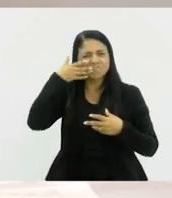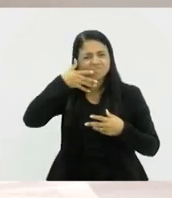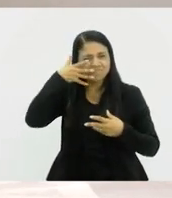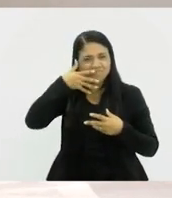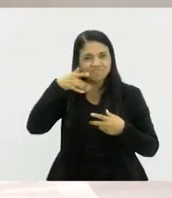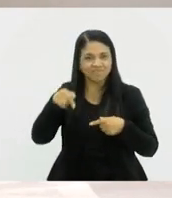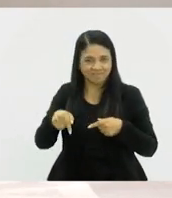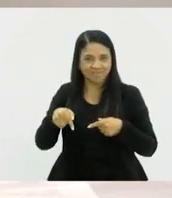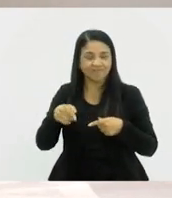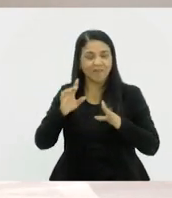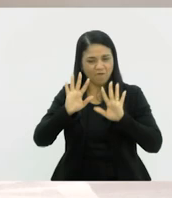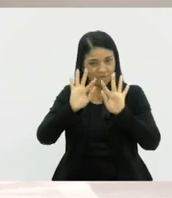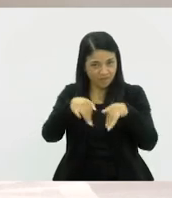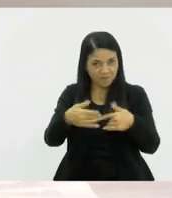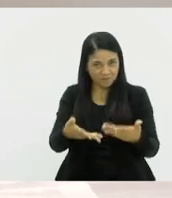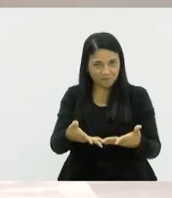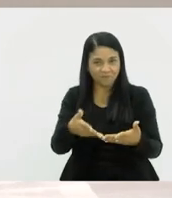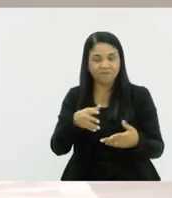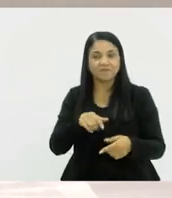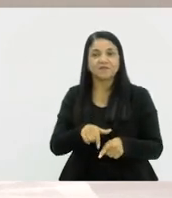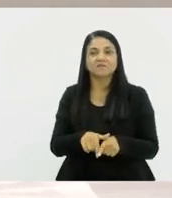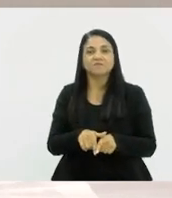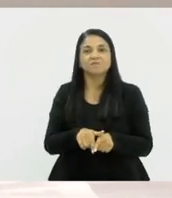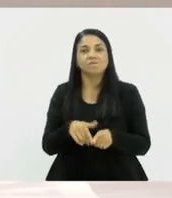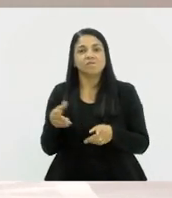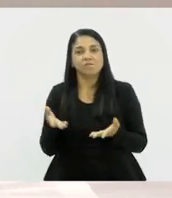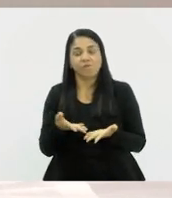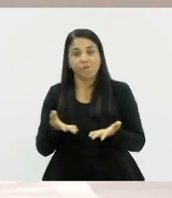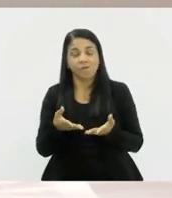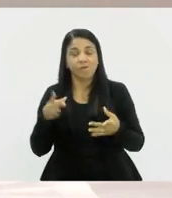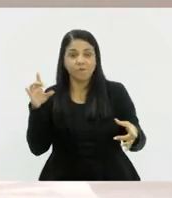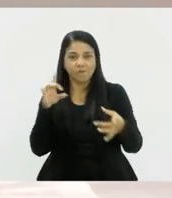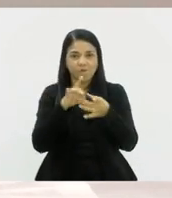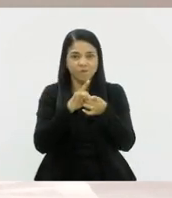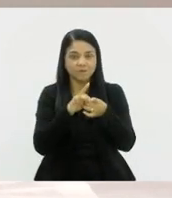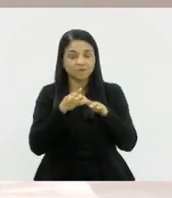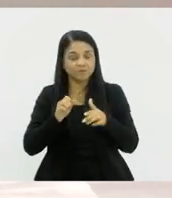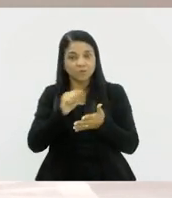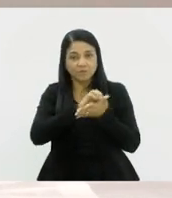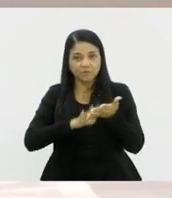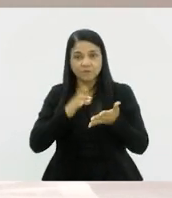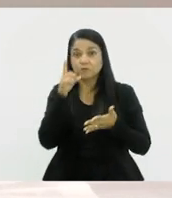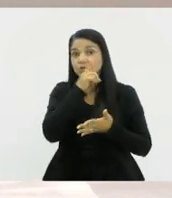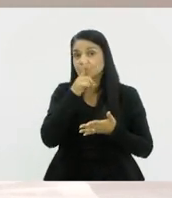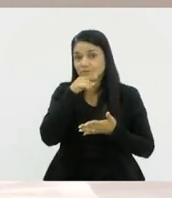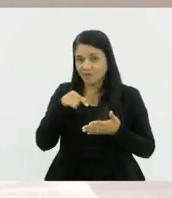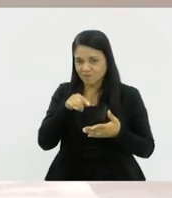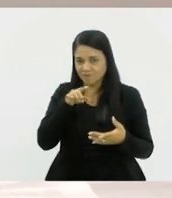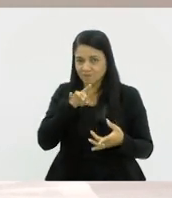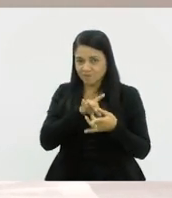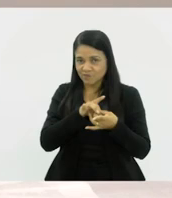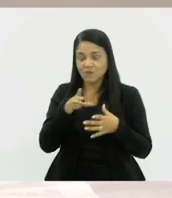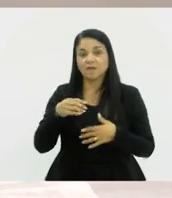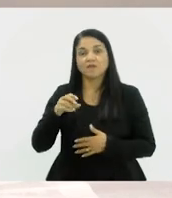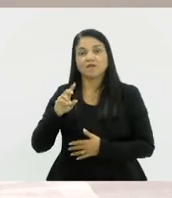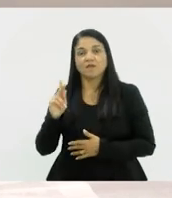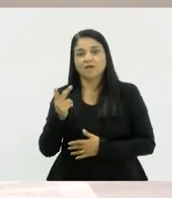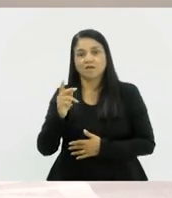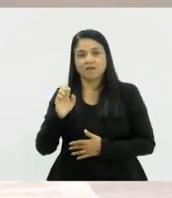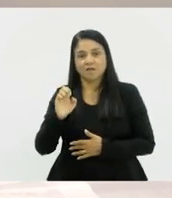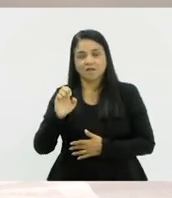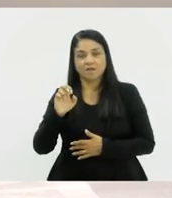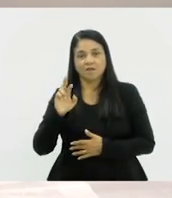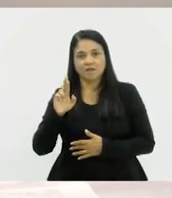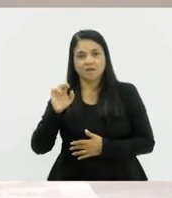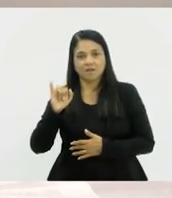fim tem que ver com a atividade desse domingo também então vamos ouvir agora o Henrique Neves que é produtor